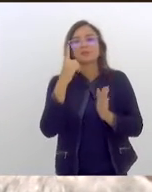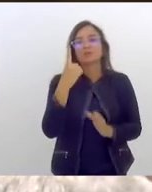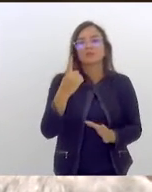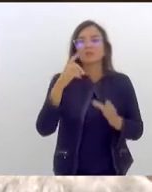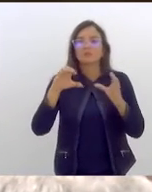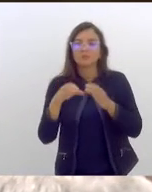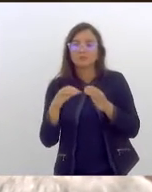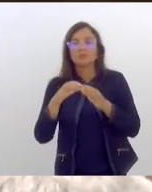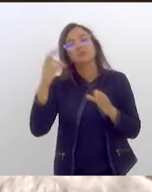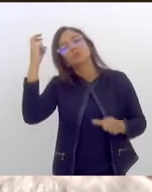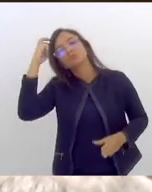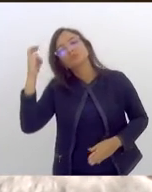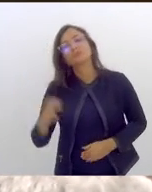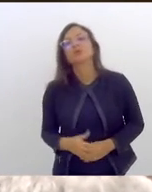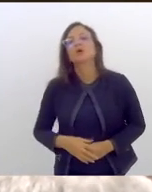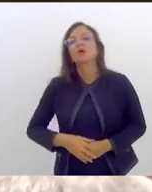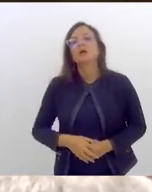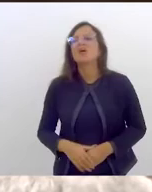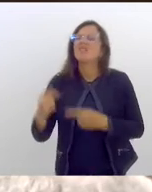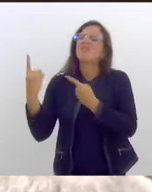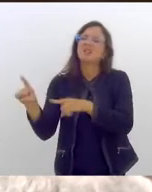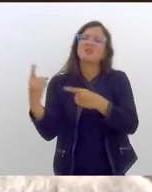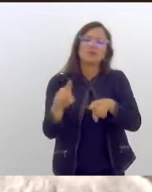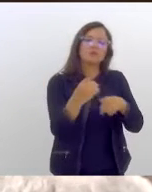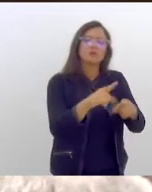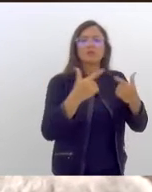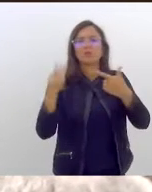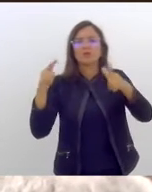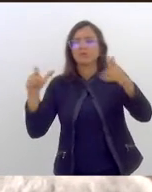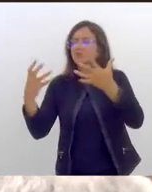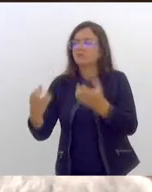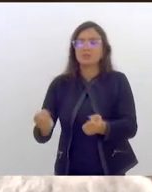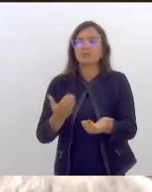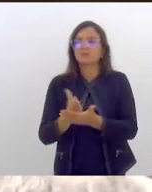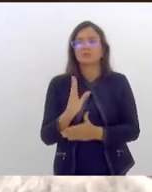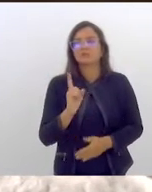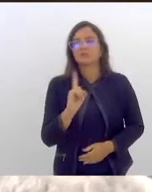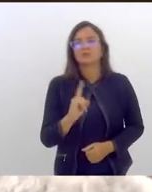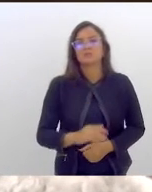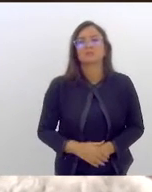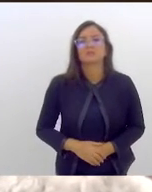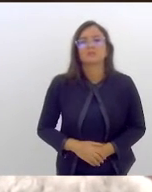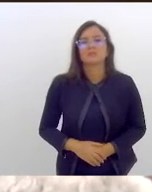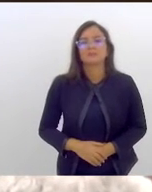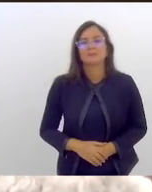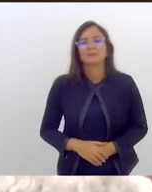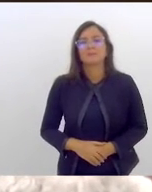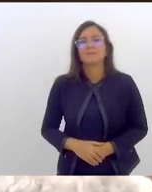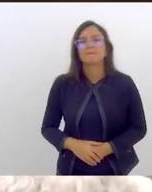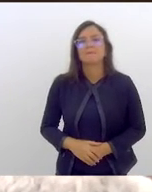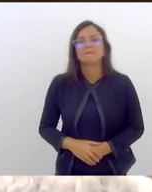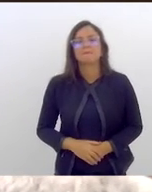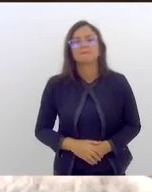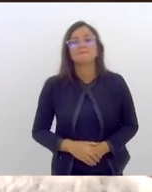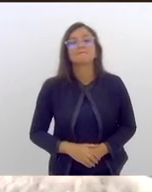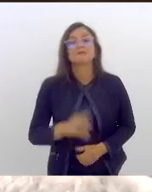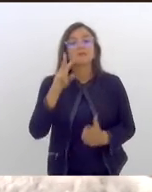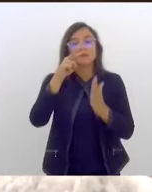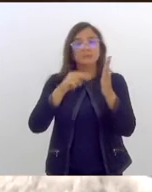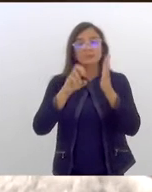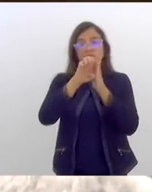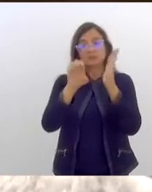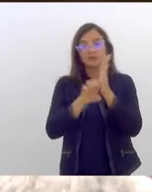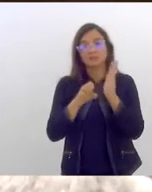Cultura contrários as demais emendas leio aqui senhora Presidente a submenda